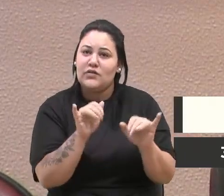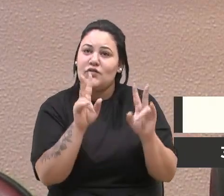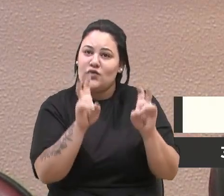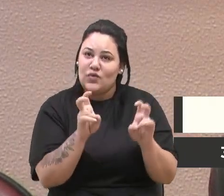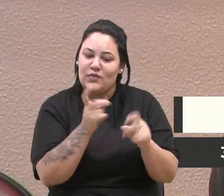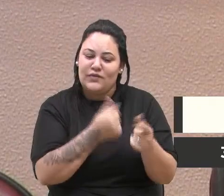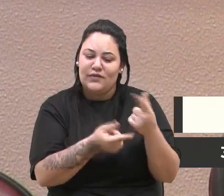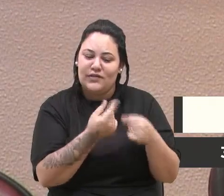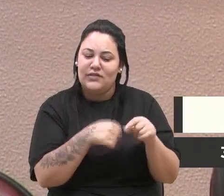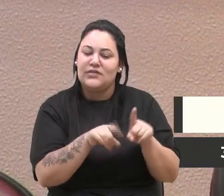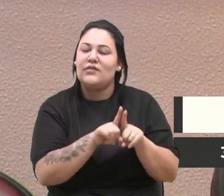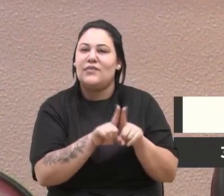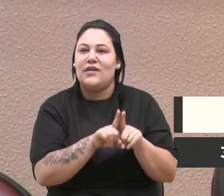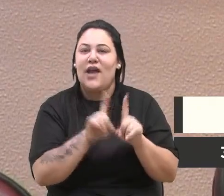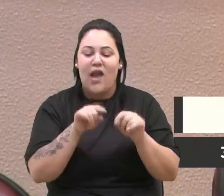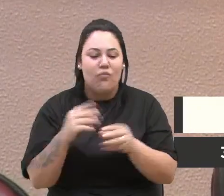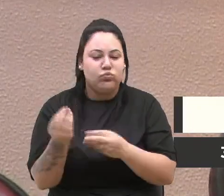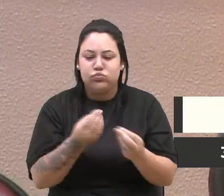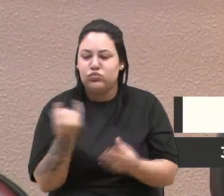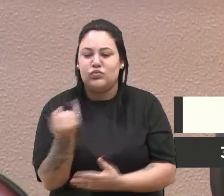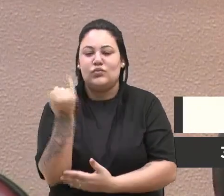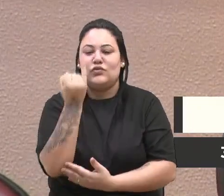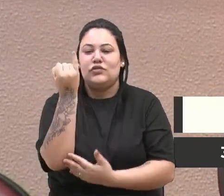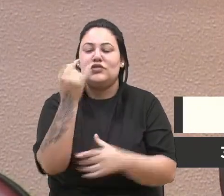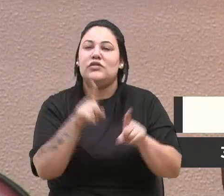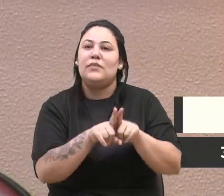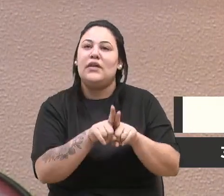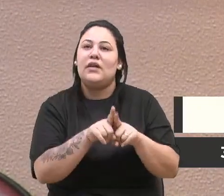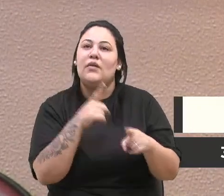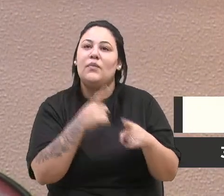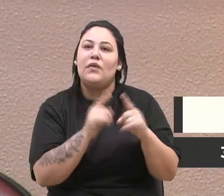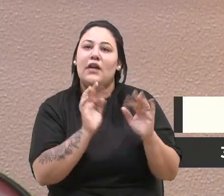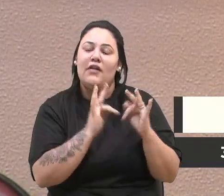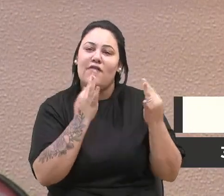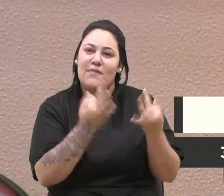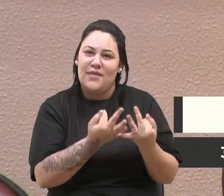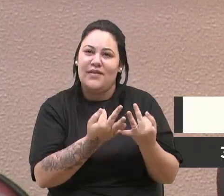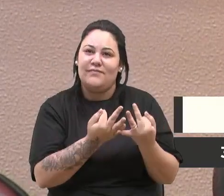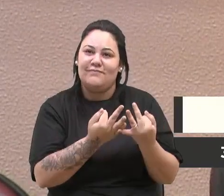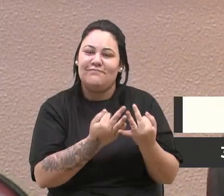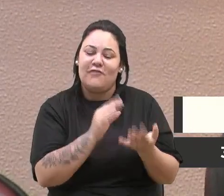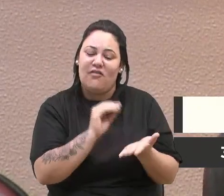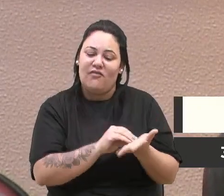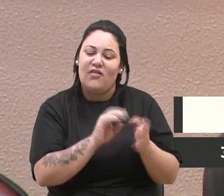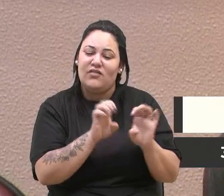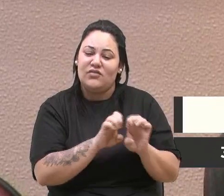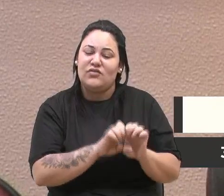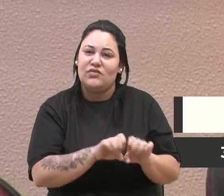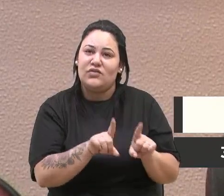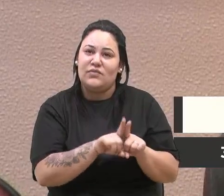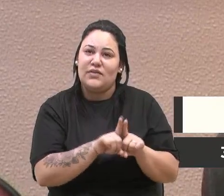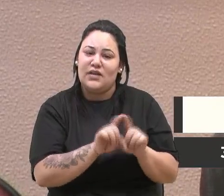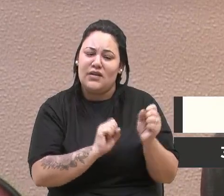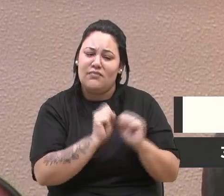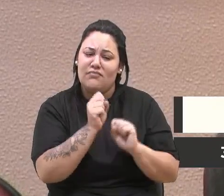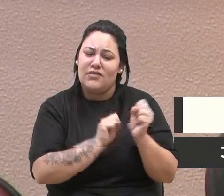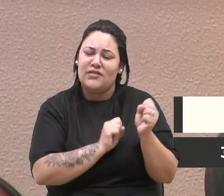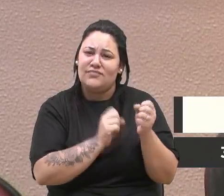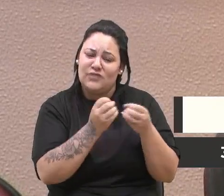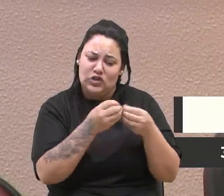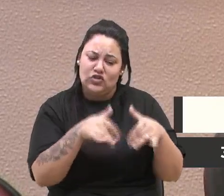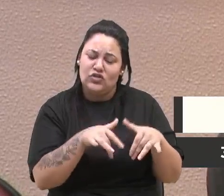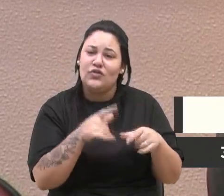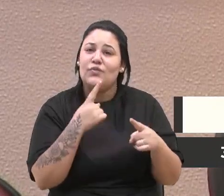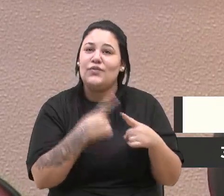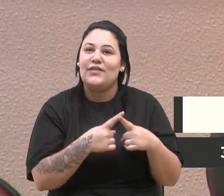Finanças é importantíssima porque famílias se desestruturam empresas fracassam por falta